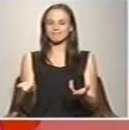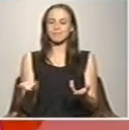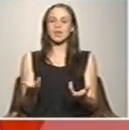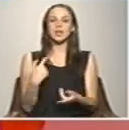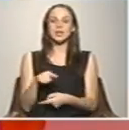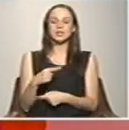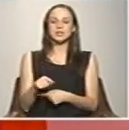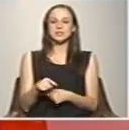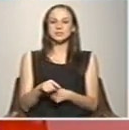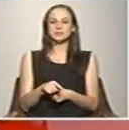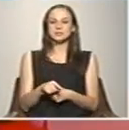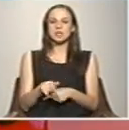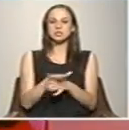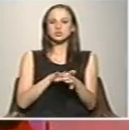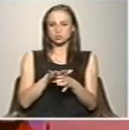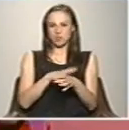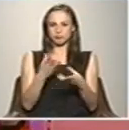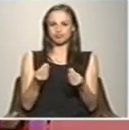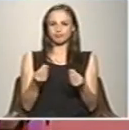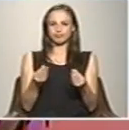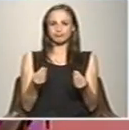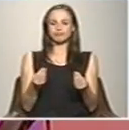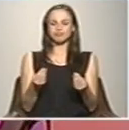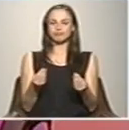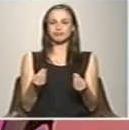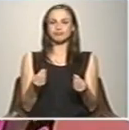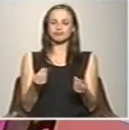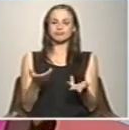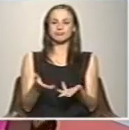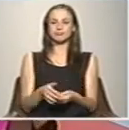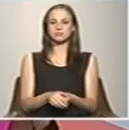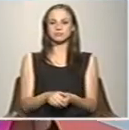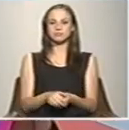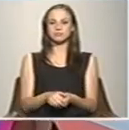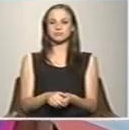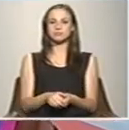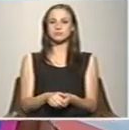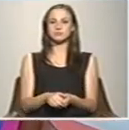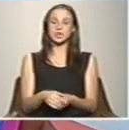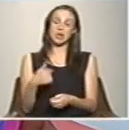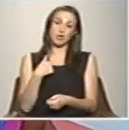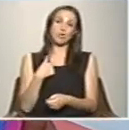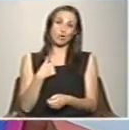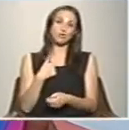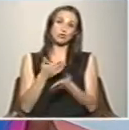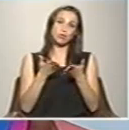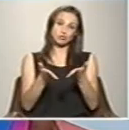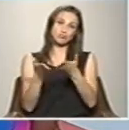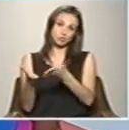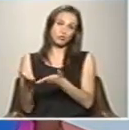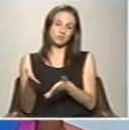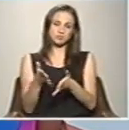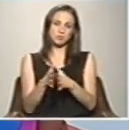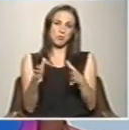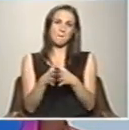um matizado de situações que nos obriga a ajudar a organização dos cuidados. De qualquer forma, a maior parte